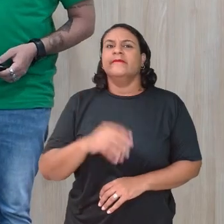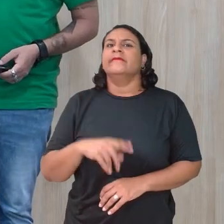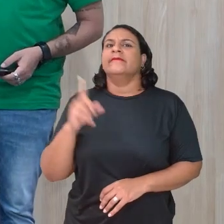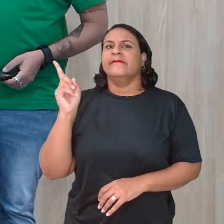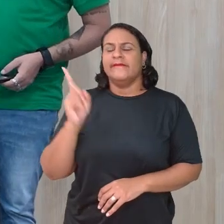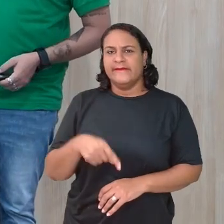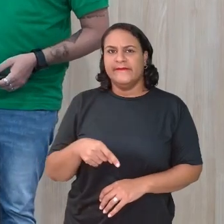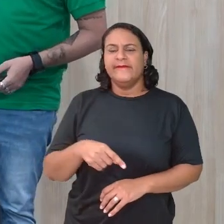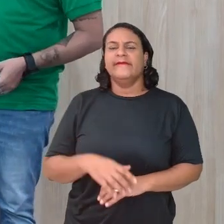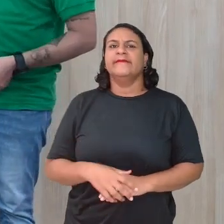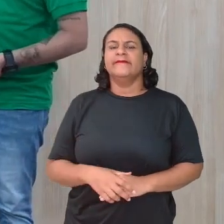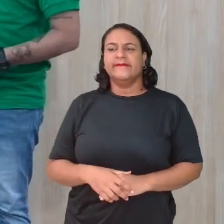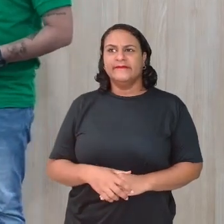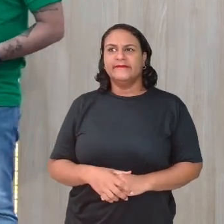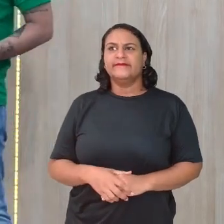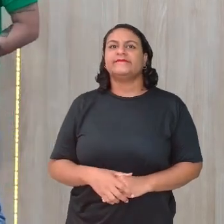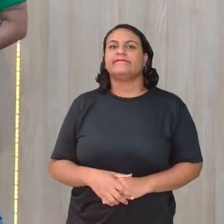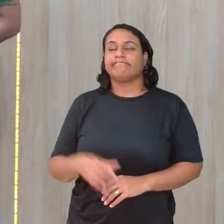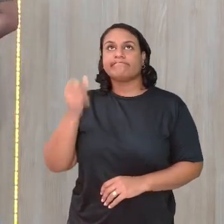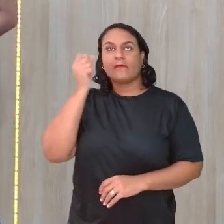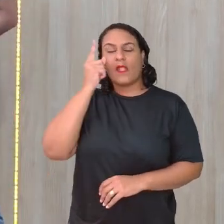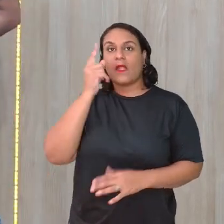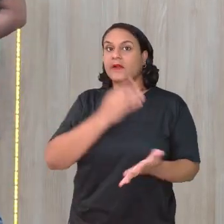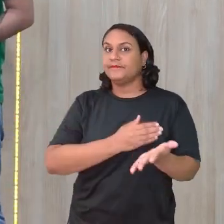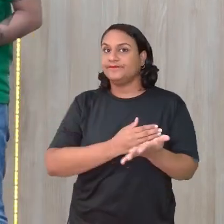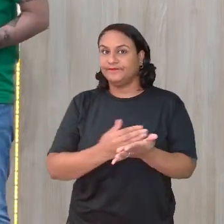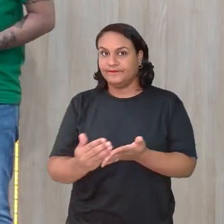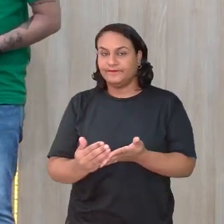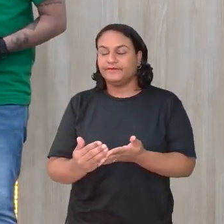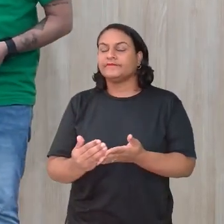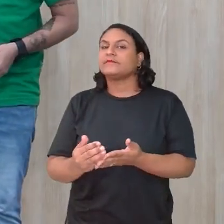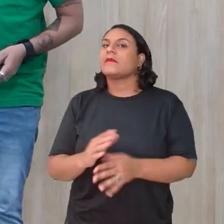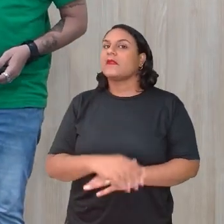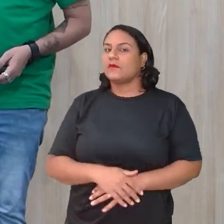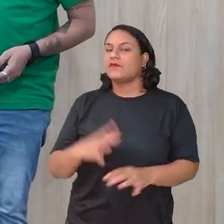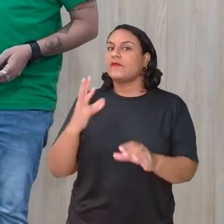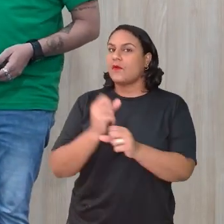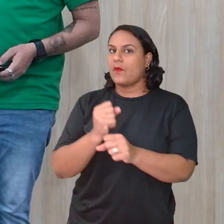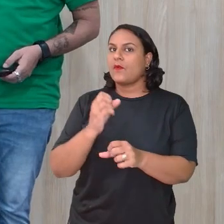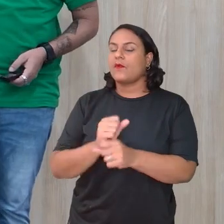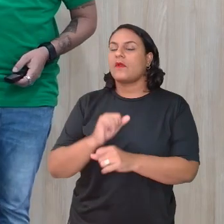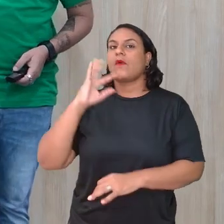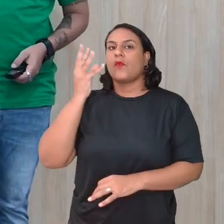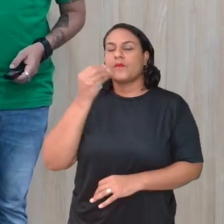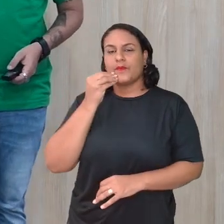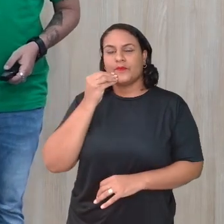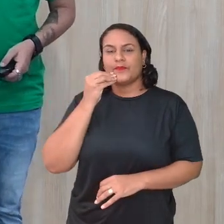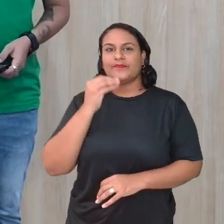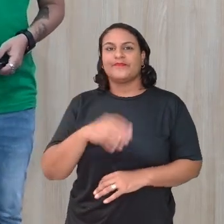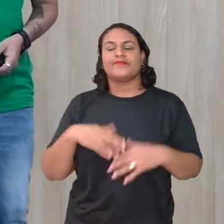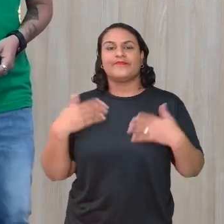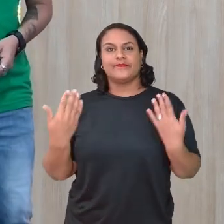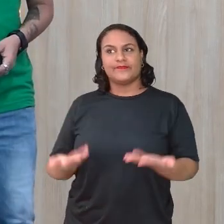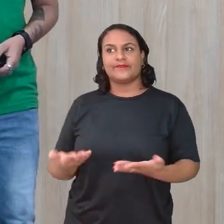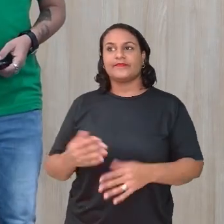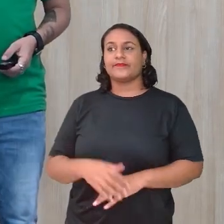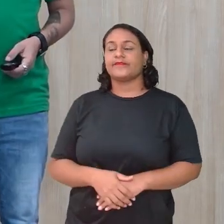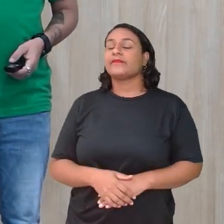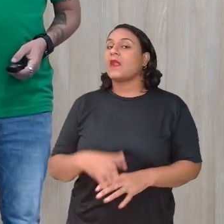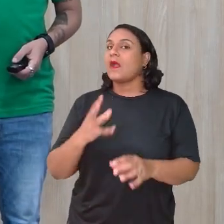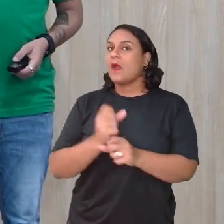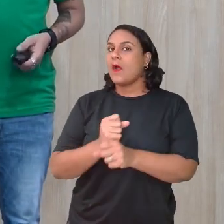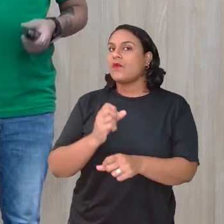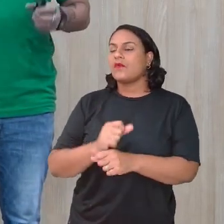é a ideia inicial quando a gente vai calcular as probabilidades. Então, veja, para a gente calcular